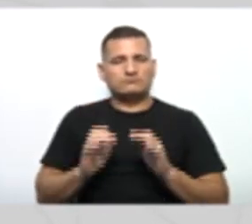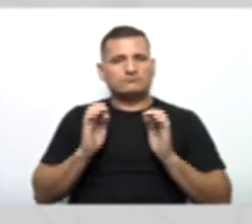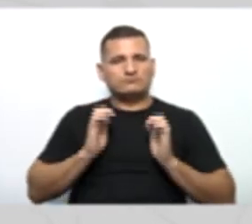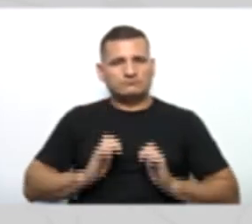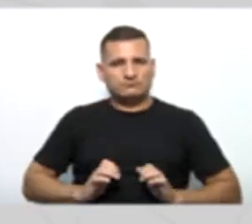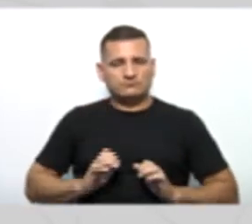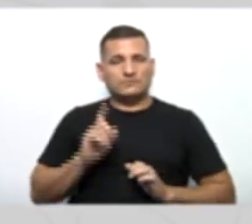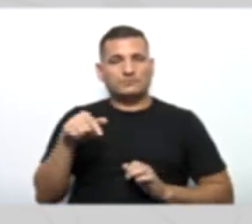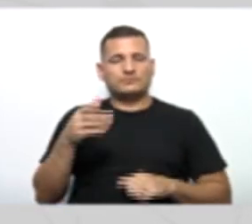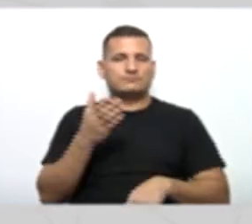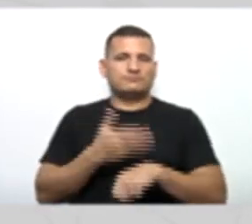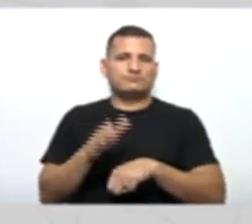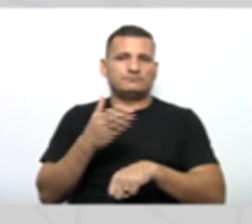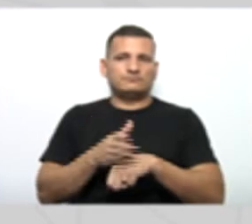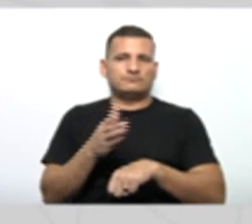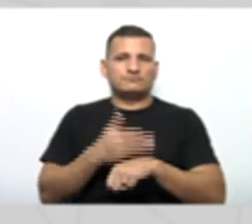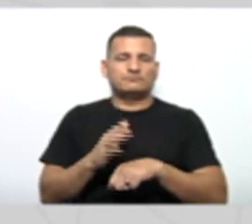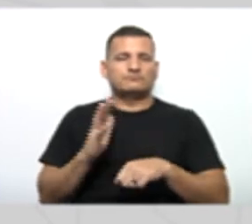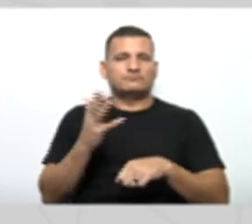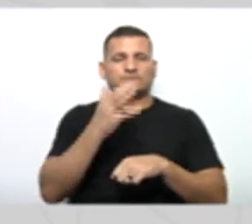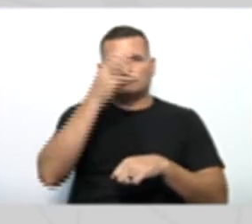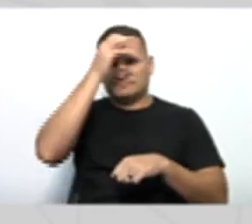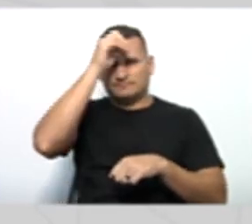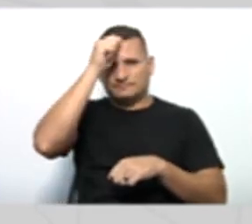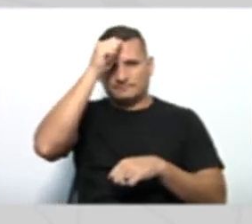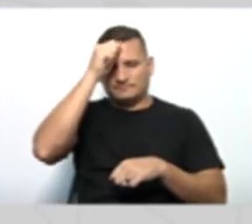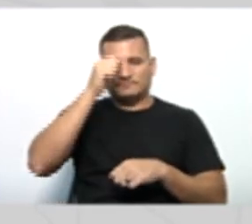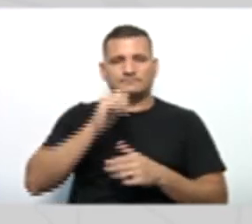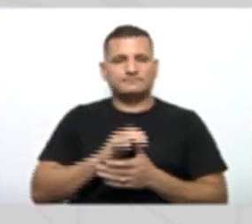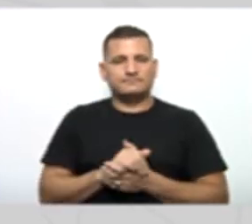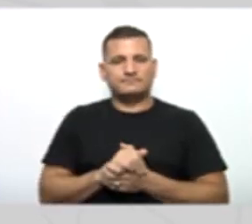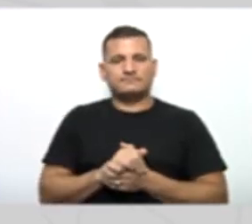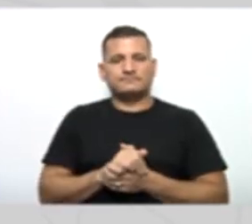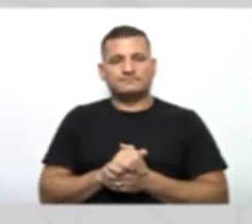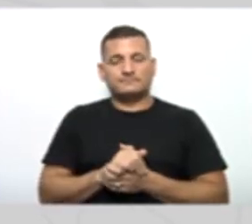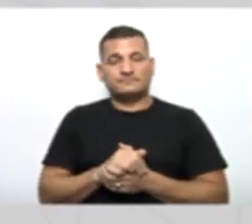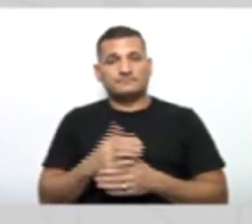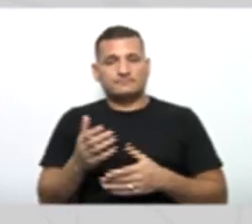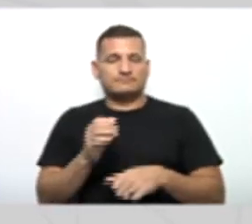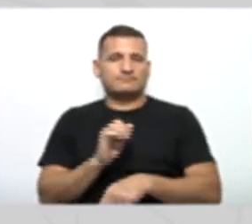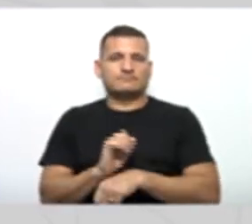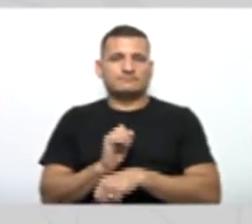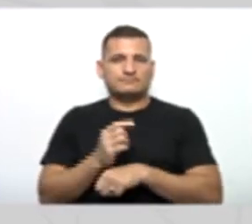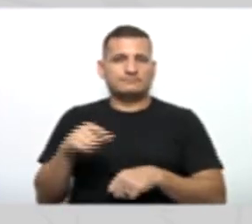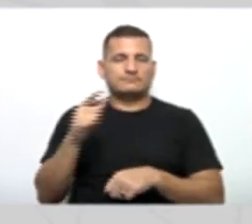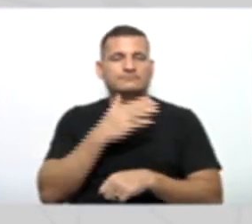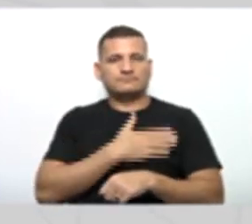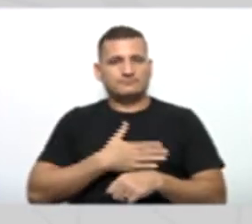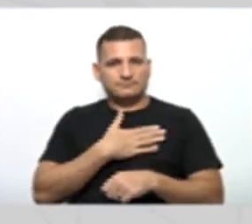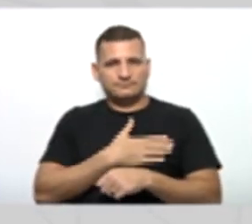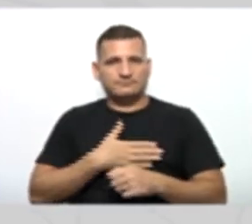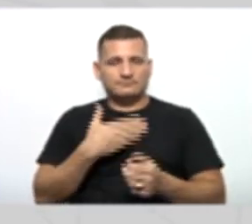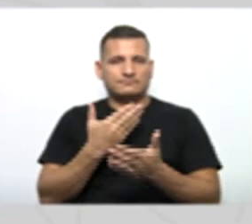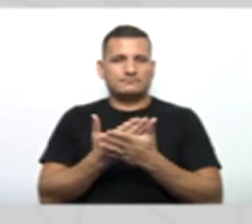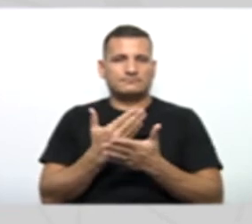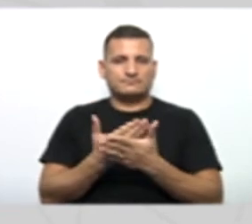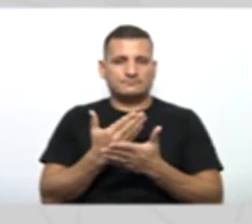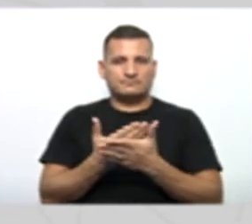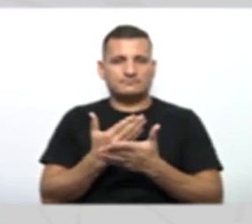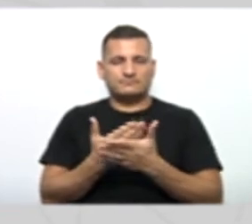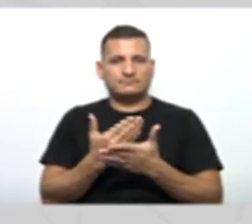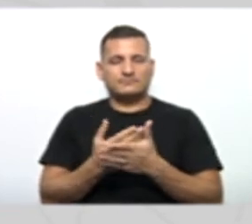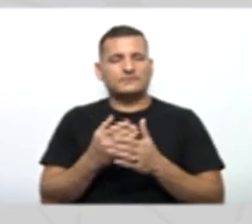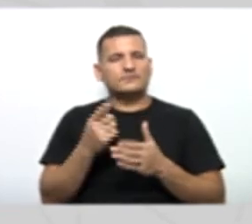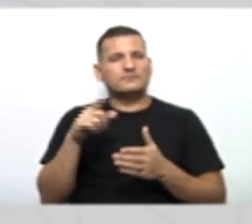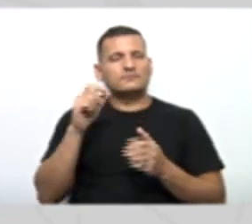ética e colocar em prática tudo isso que nós aprendemos nesses dias espero que tenham gostado bastante da aula e que possa